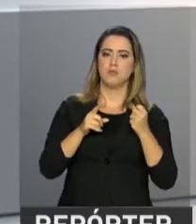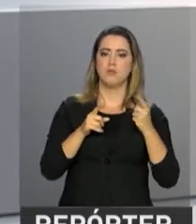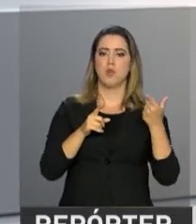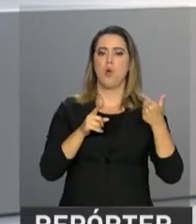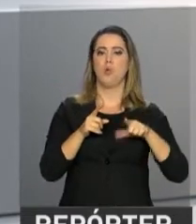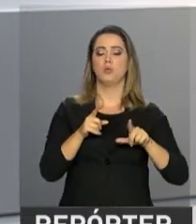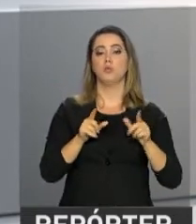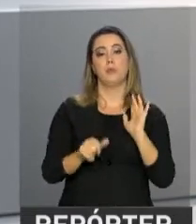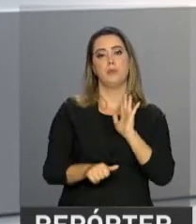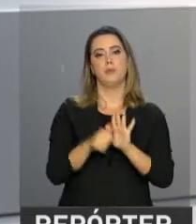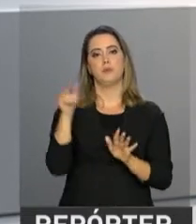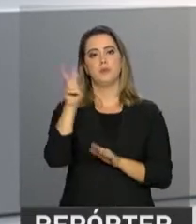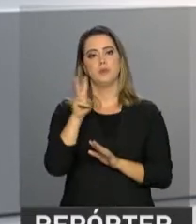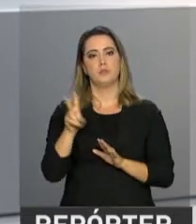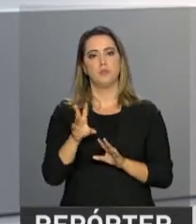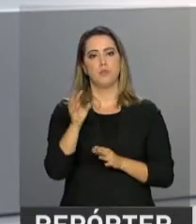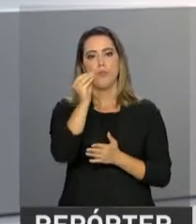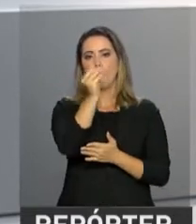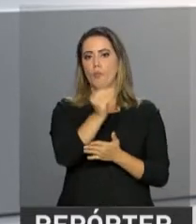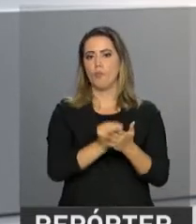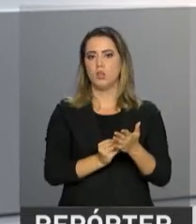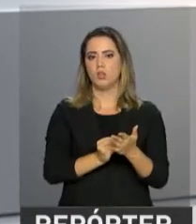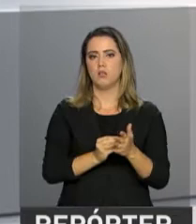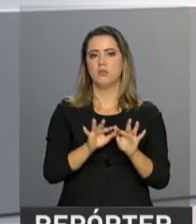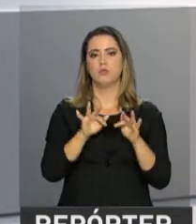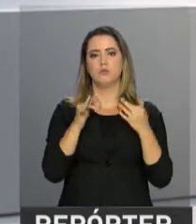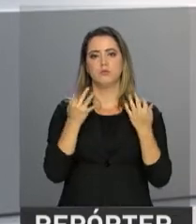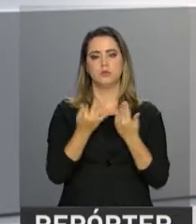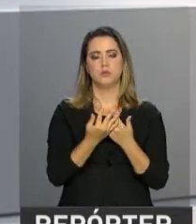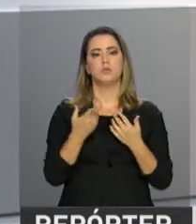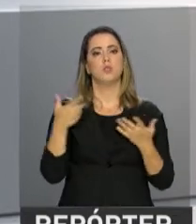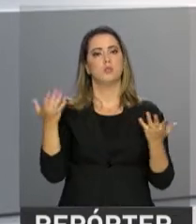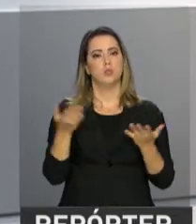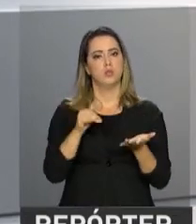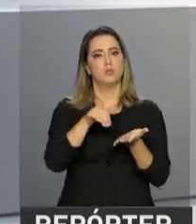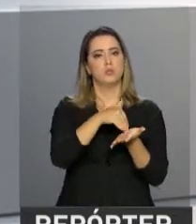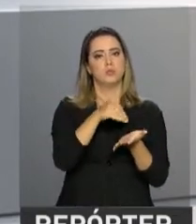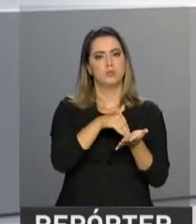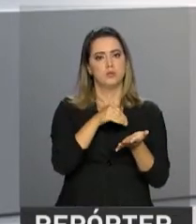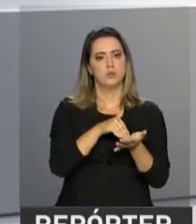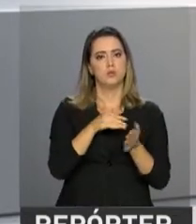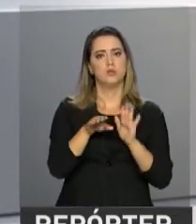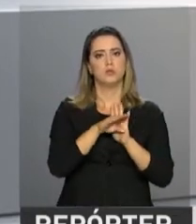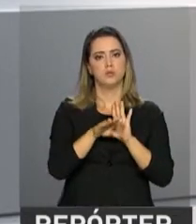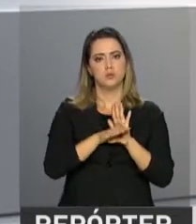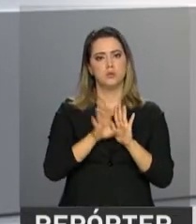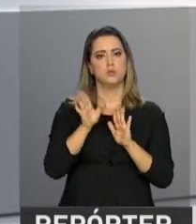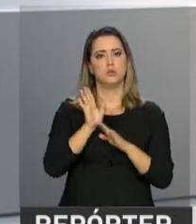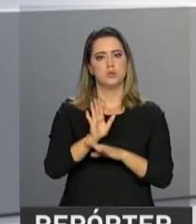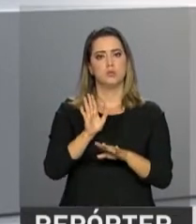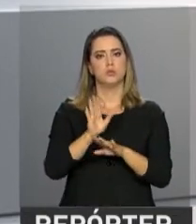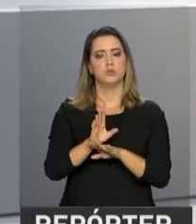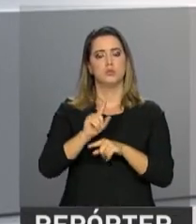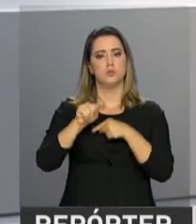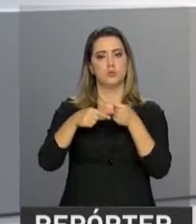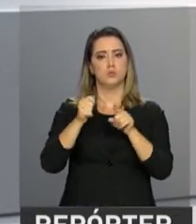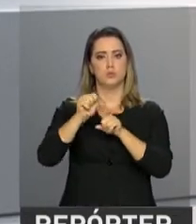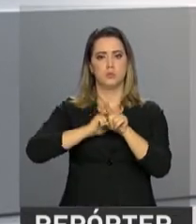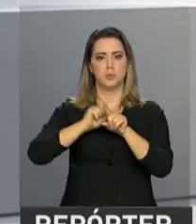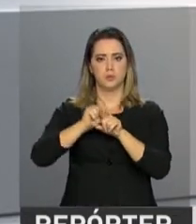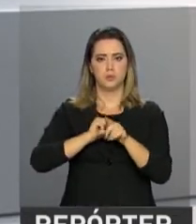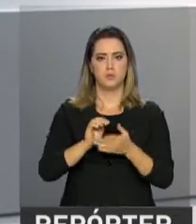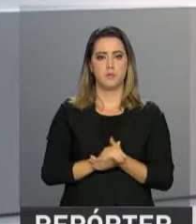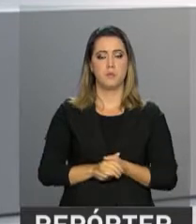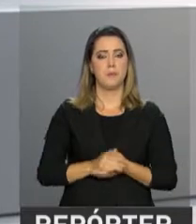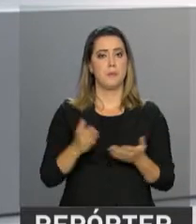primeira vez, a fila de espera do programa foi zerada e a família que se inscrever hoje no programa já recebe o benefício no próximo